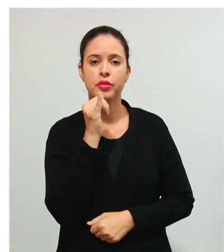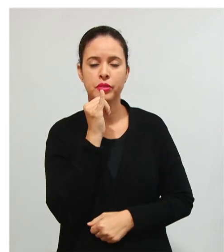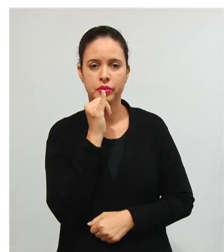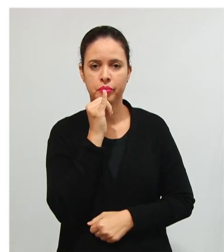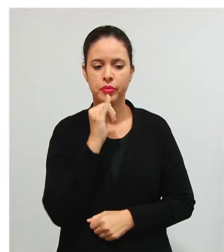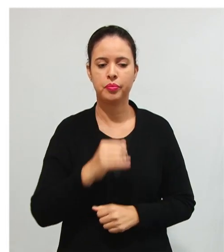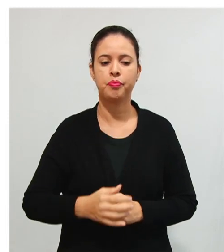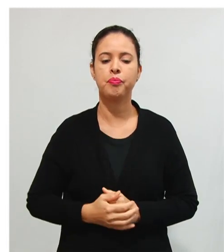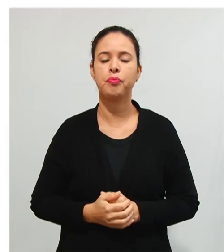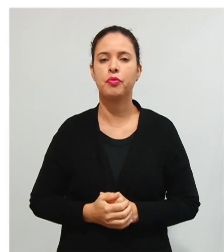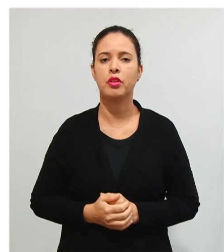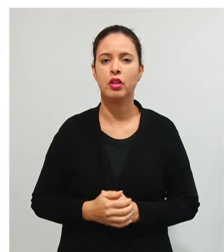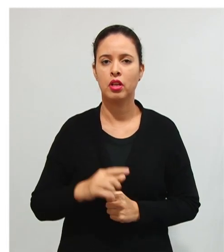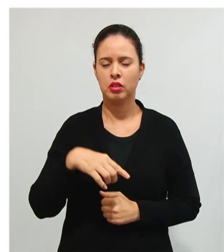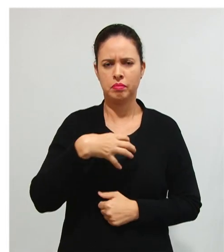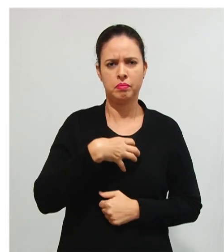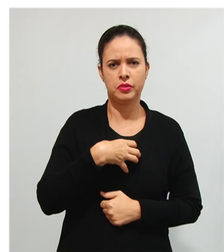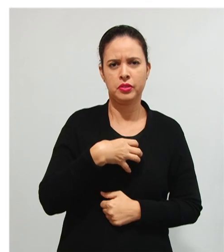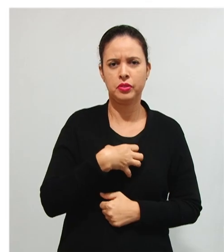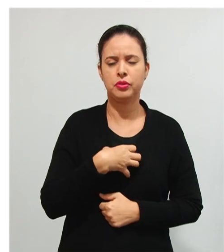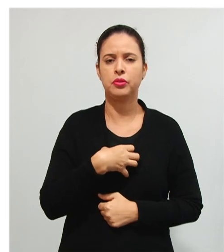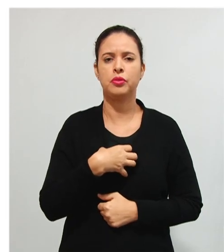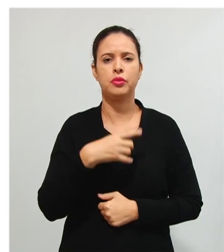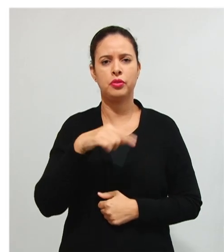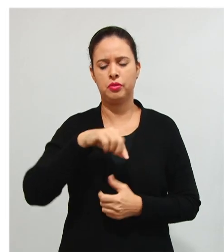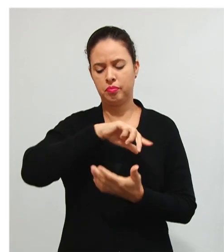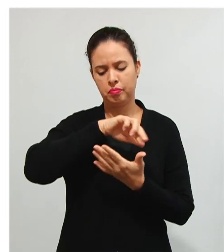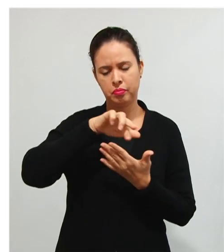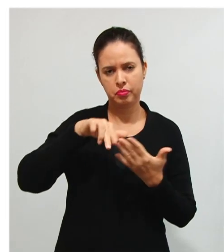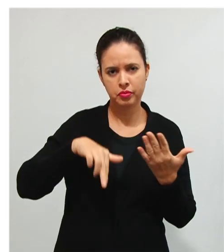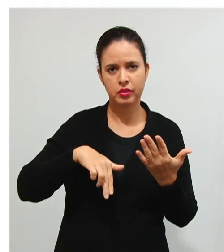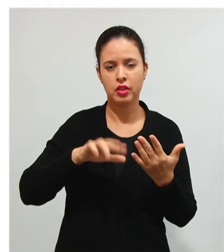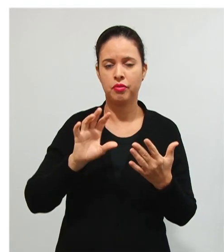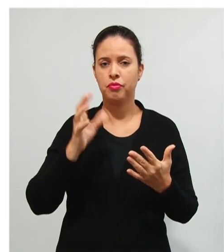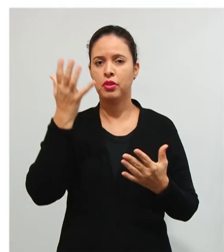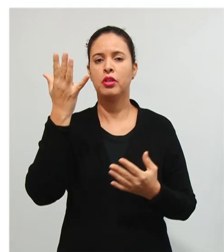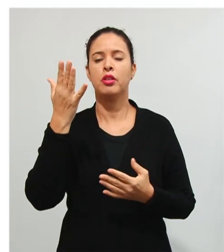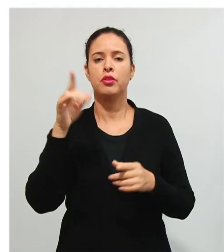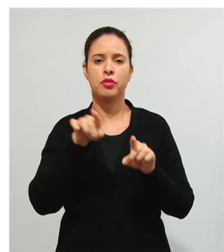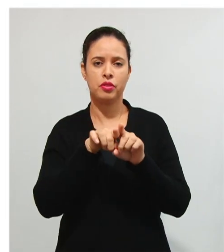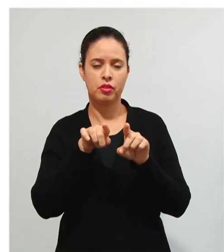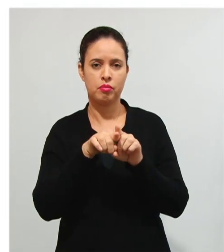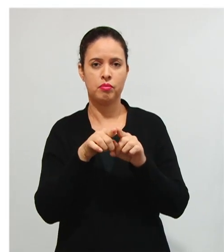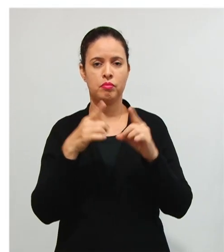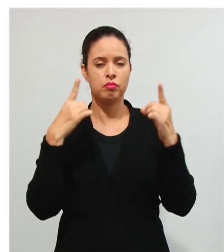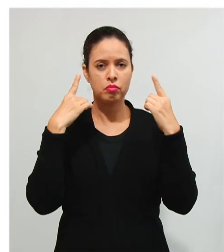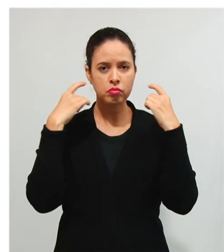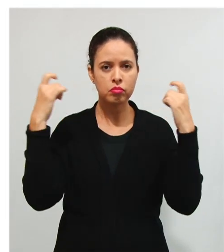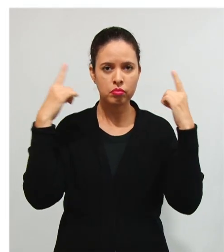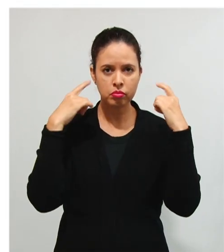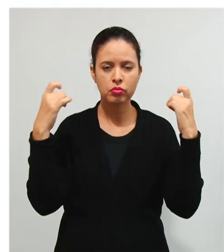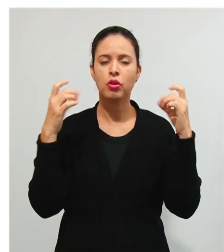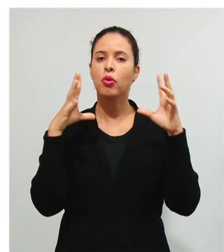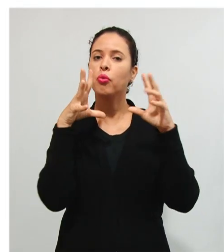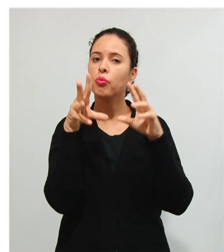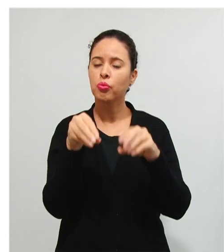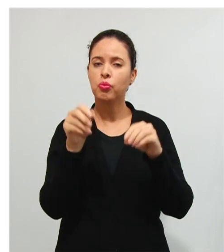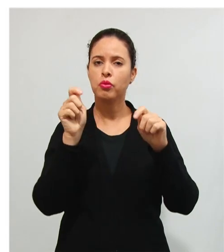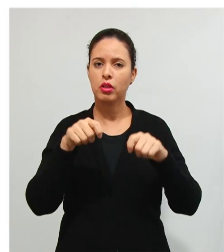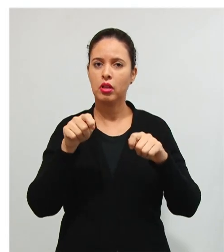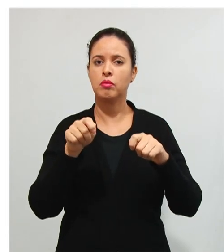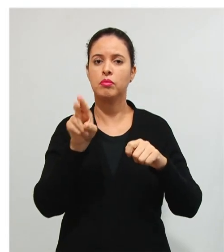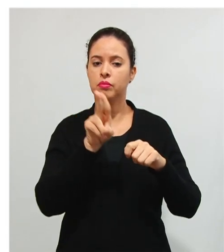posso comandar sensores, operadores, variáveis, eventos, a emissão de som, tudo isso a gente consegue fazer por esse